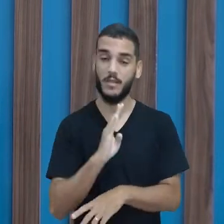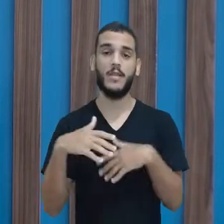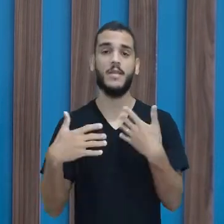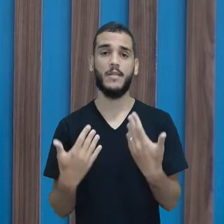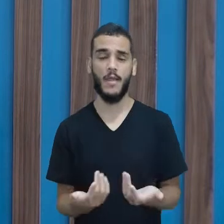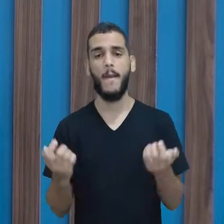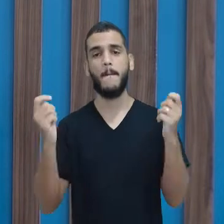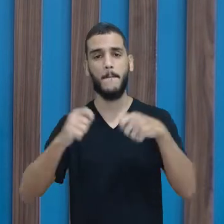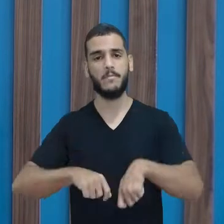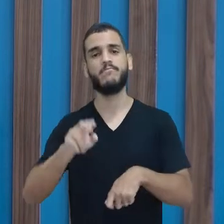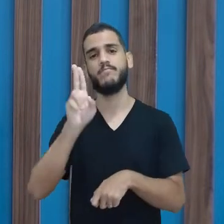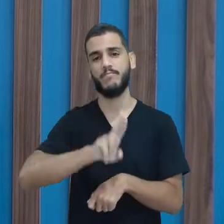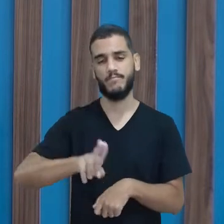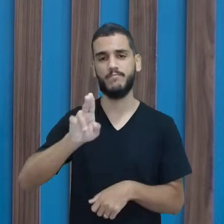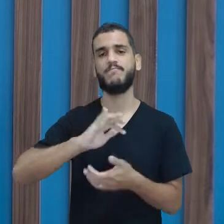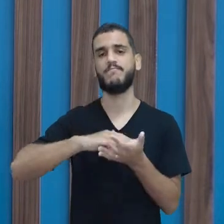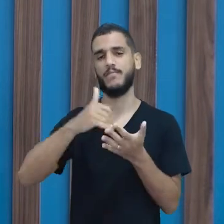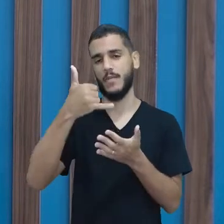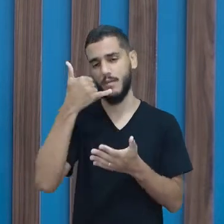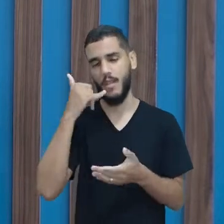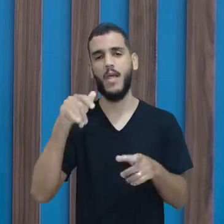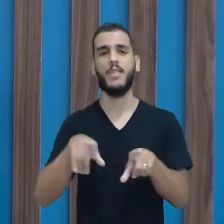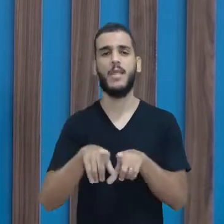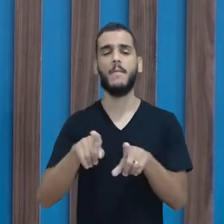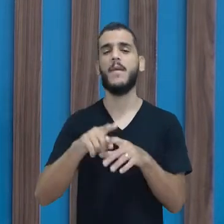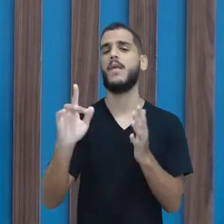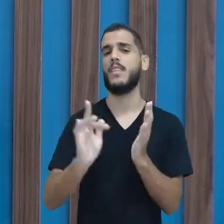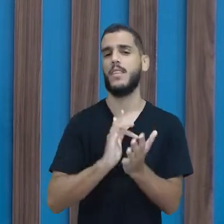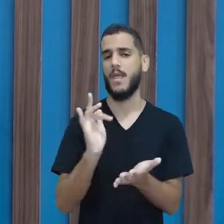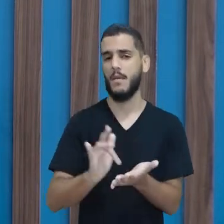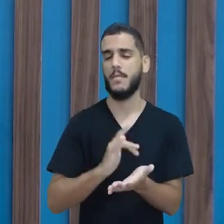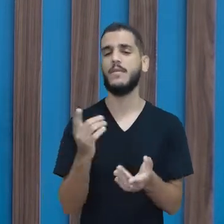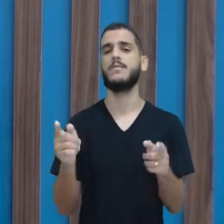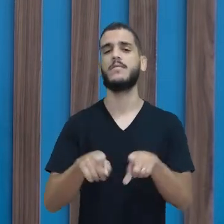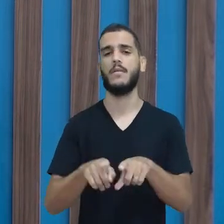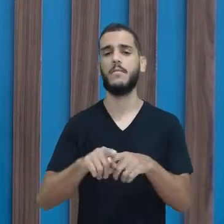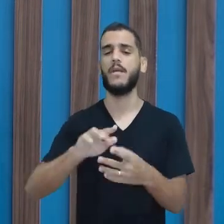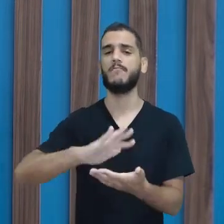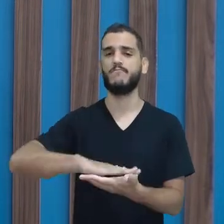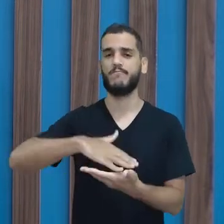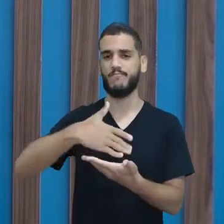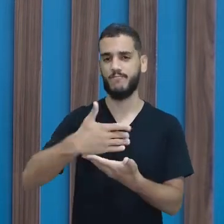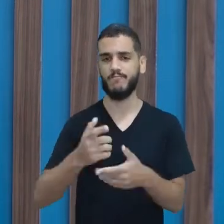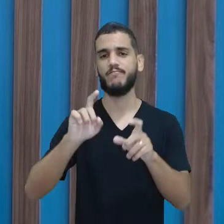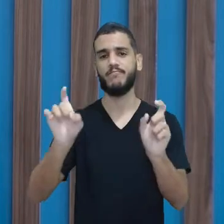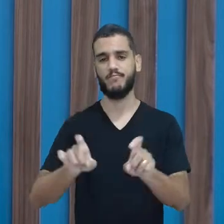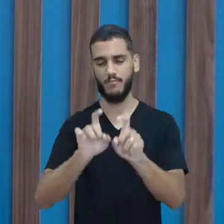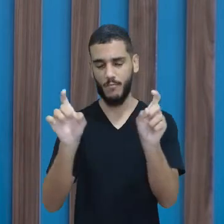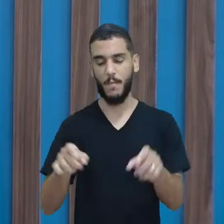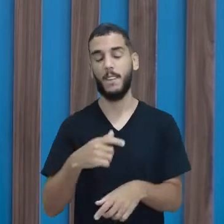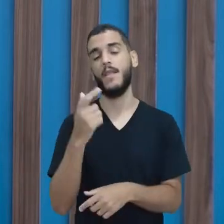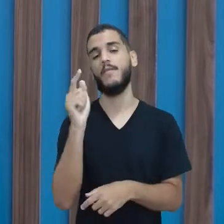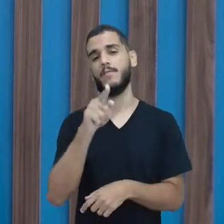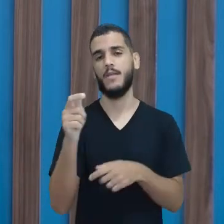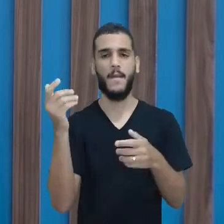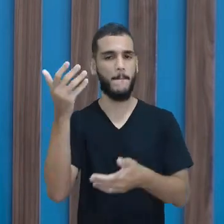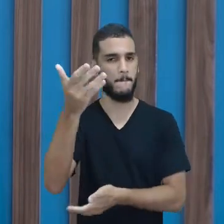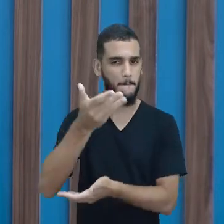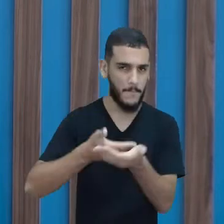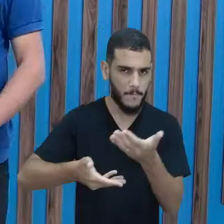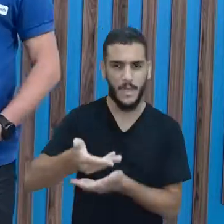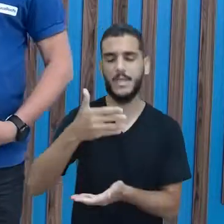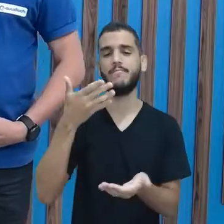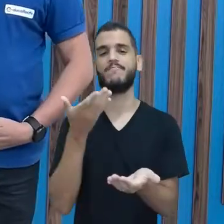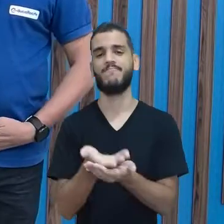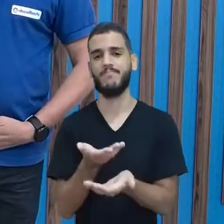usar no celular, pode ser um tablet, pode ser no notebook e você interage com a nossa aula. Rapaz,